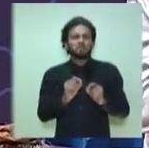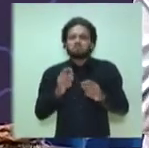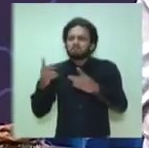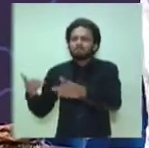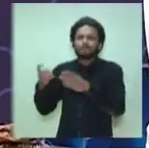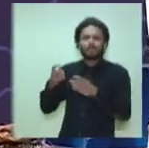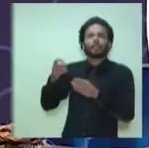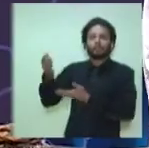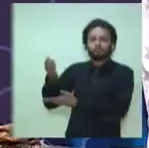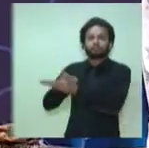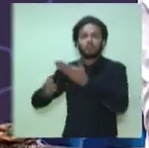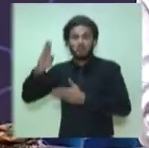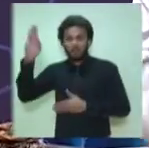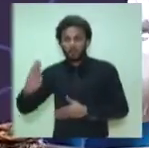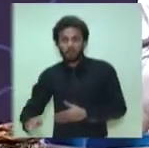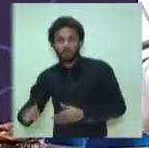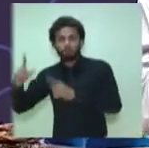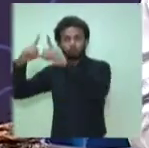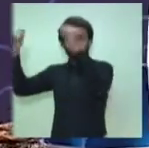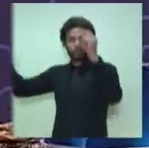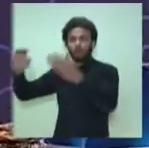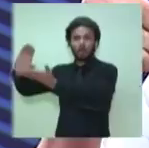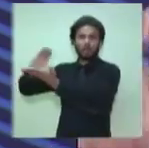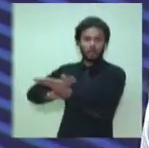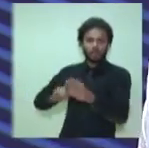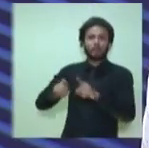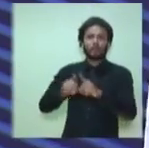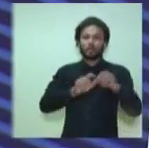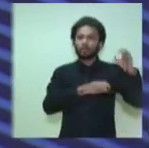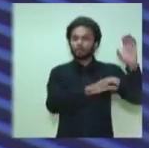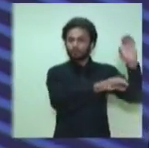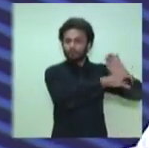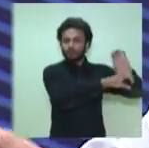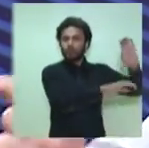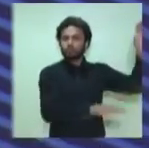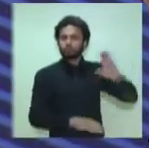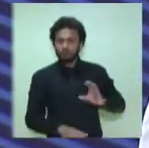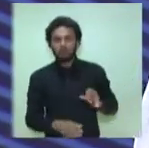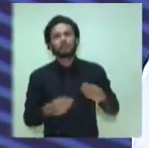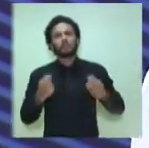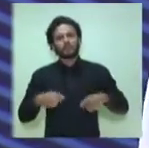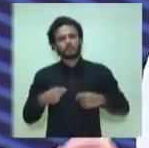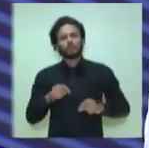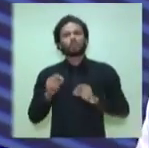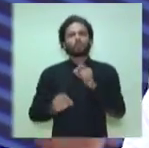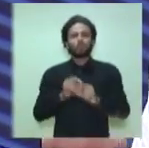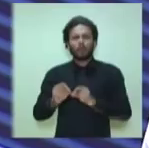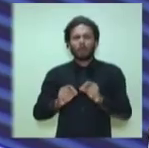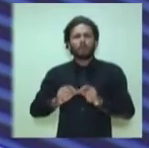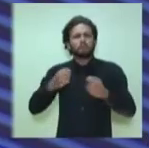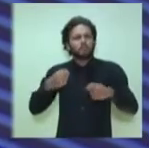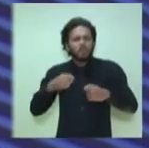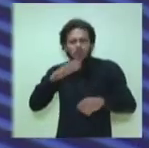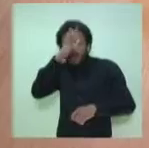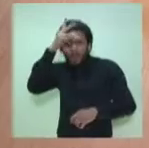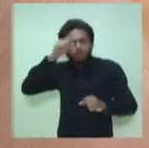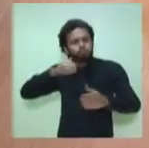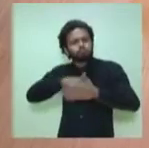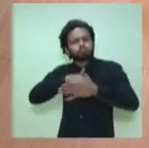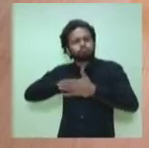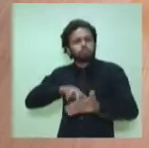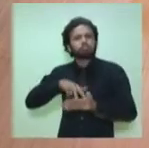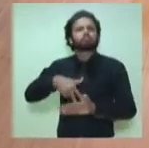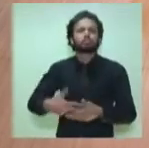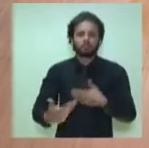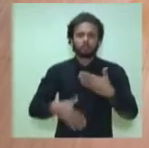e nós aqui estamos fazendo a nossa parte, porque na crise Manaus não parou, é com cabeça erguida que eu enfrentei e enfrento esta crise. Agora o